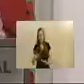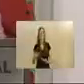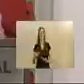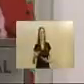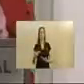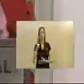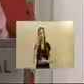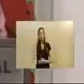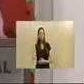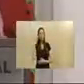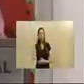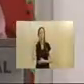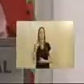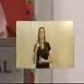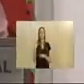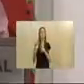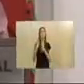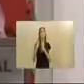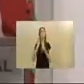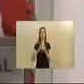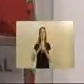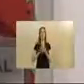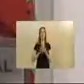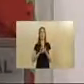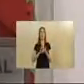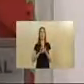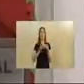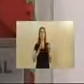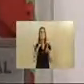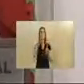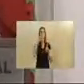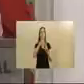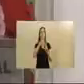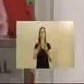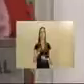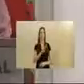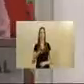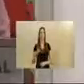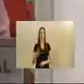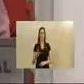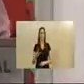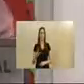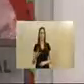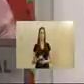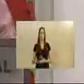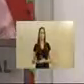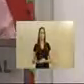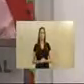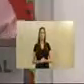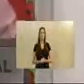instituição que na verdade é o símbolo do conhecimento de blumenau é